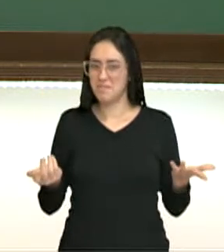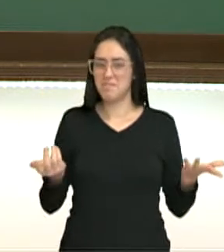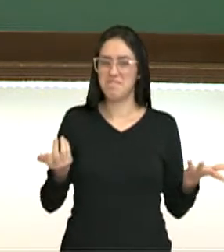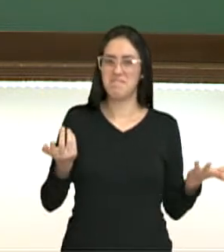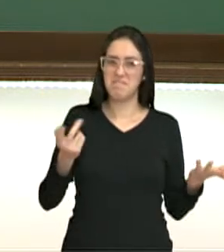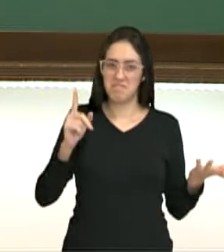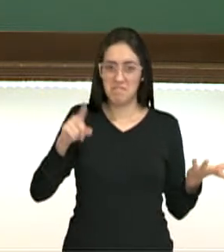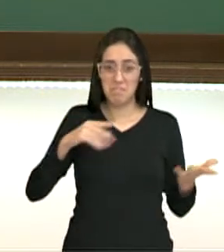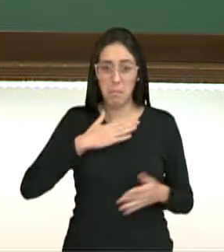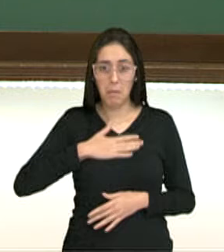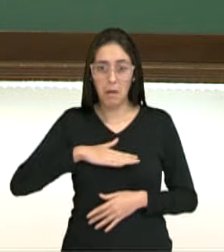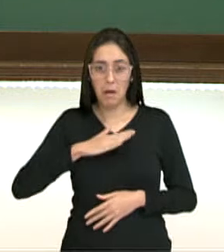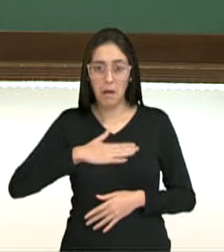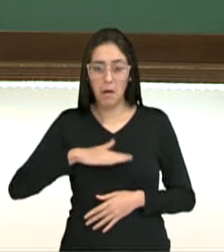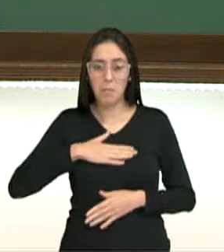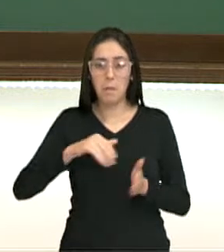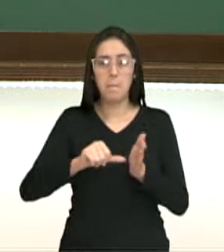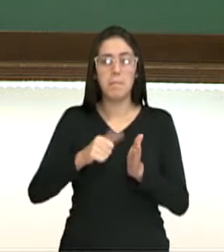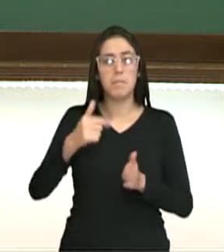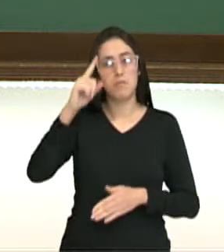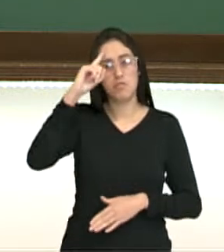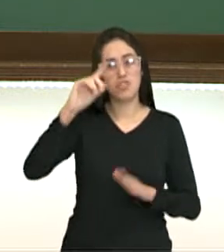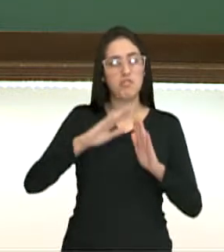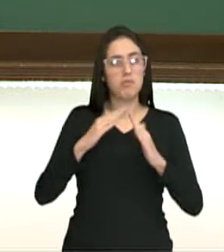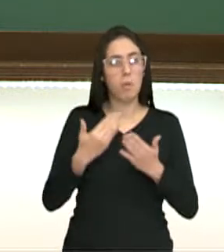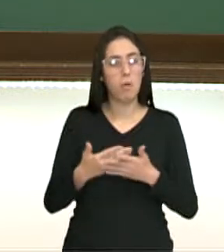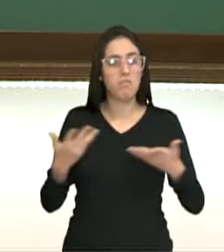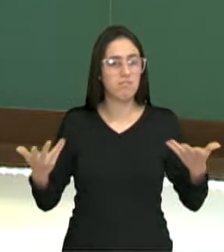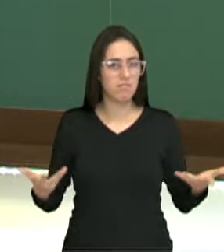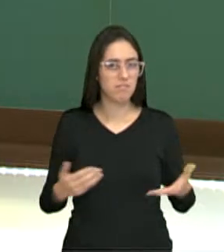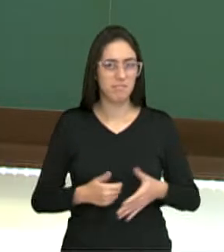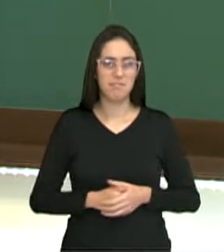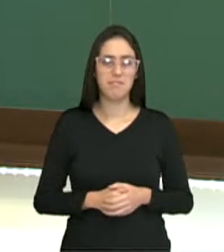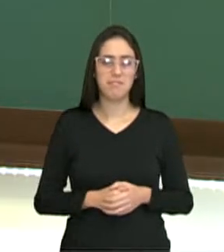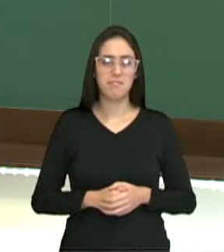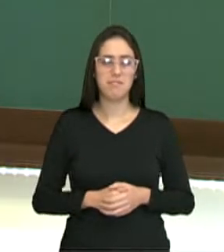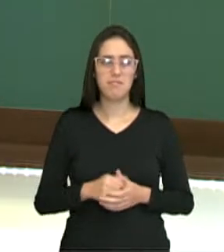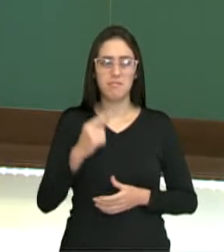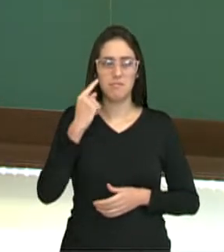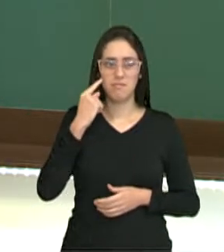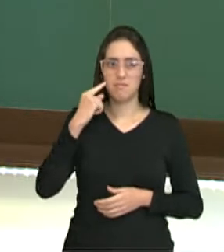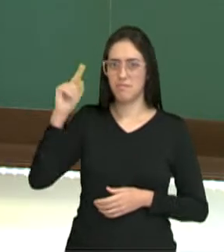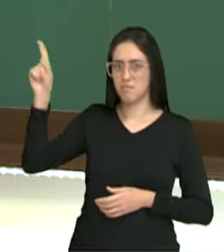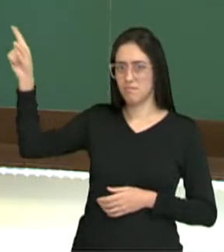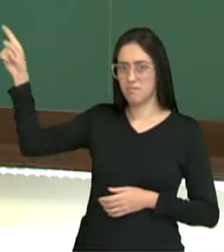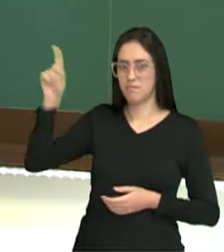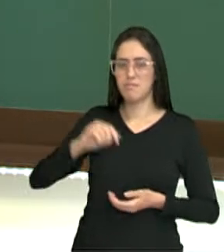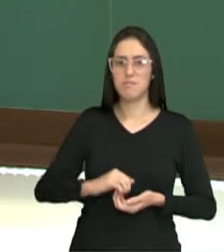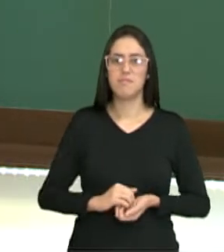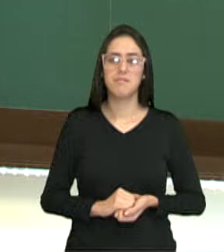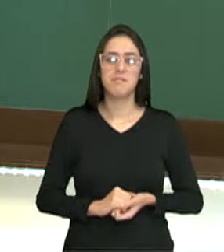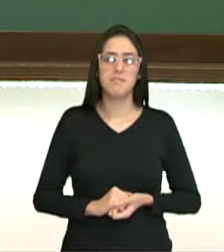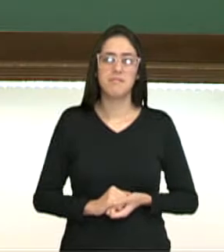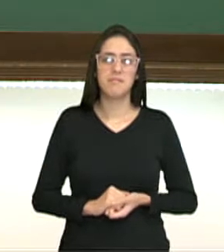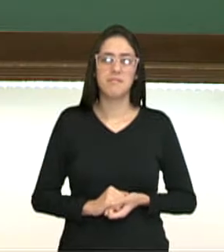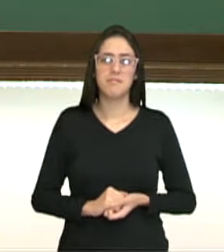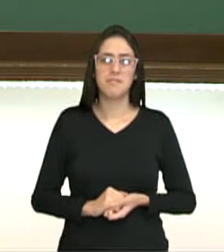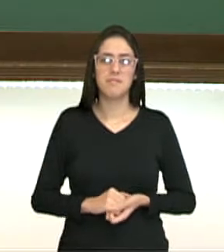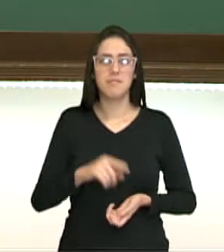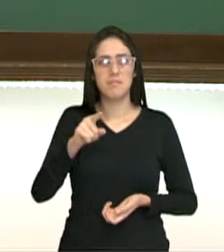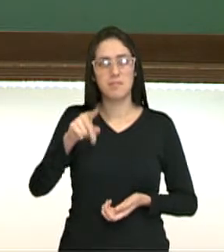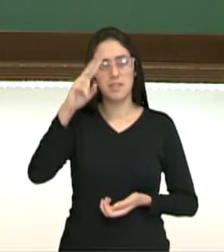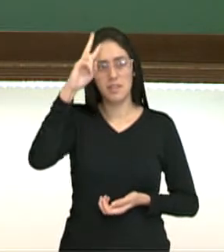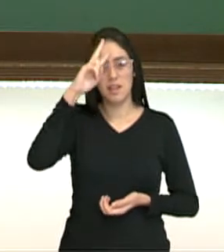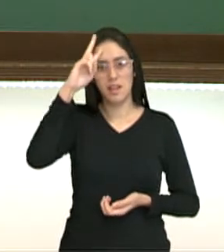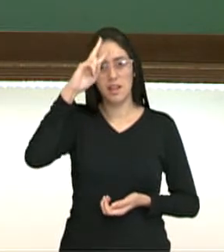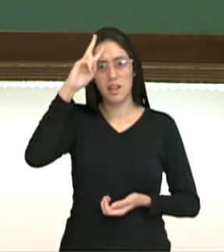tranquilo ou não? Ó, ¿te acuerdas de tu primer amigo? O teu primeiro amigo,